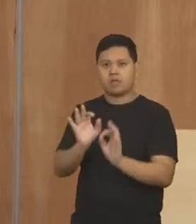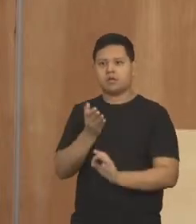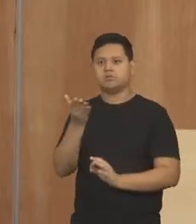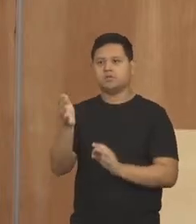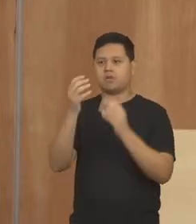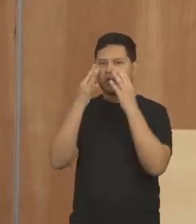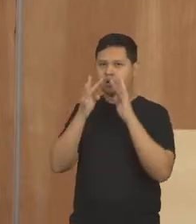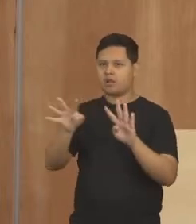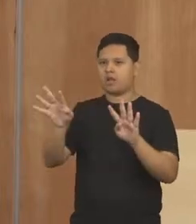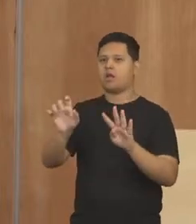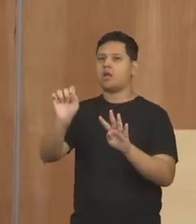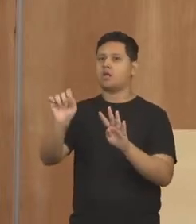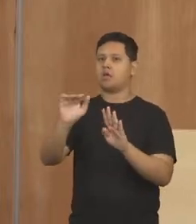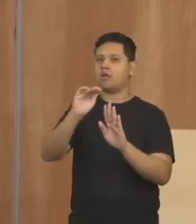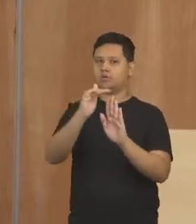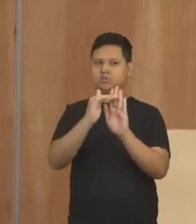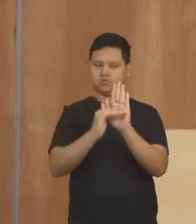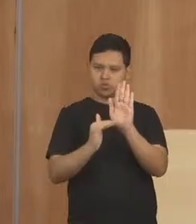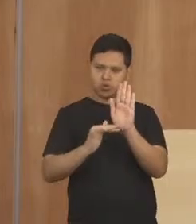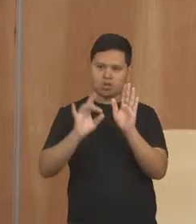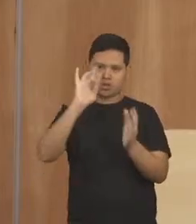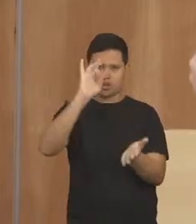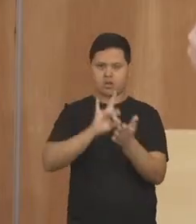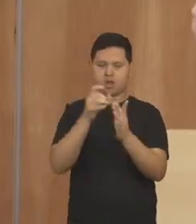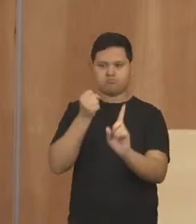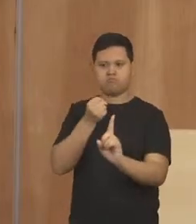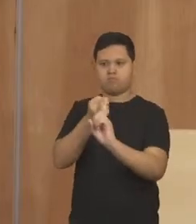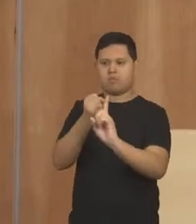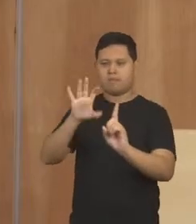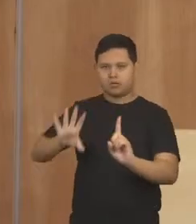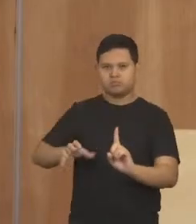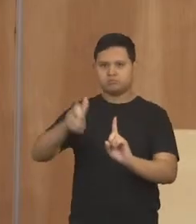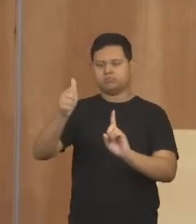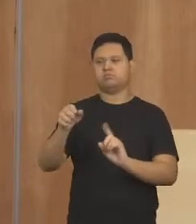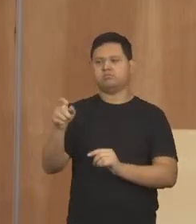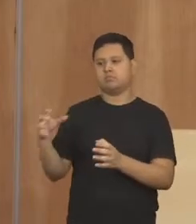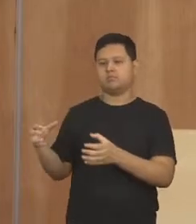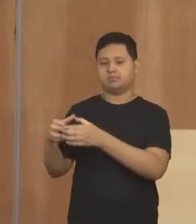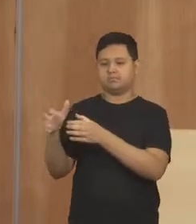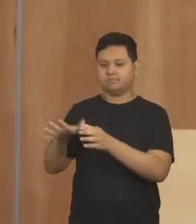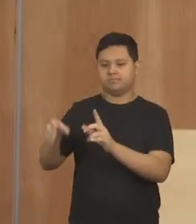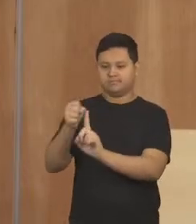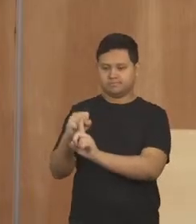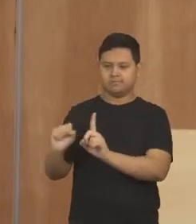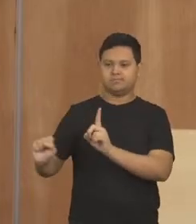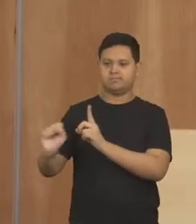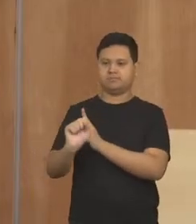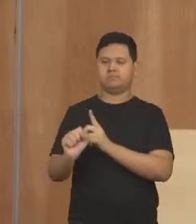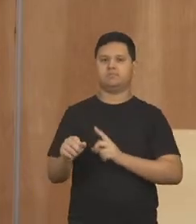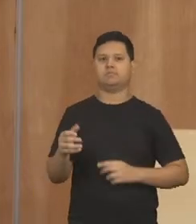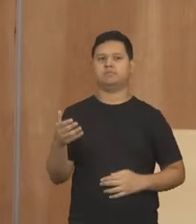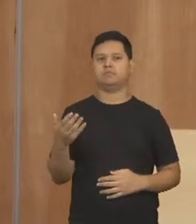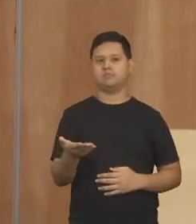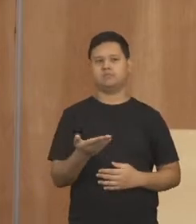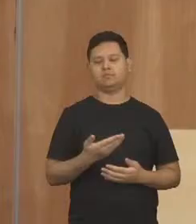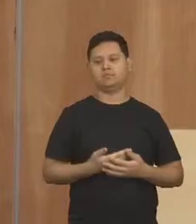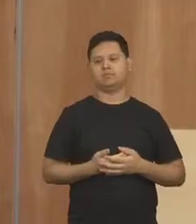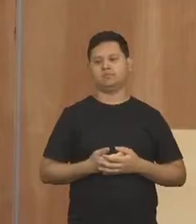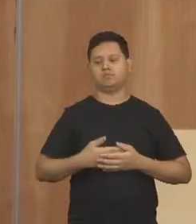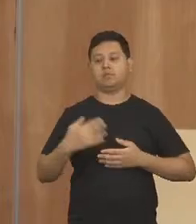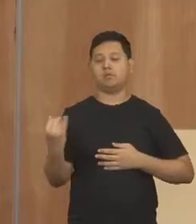com resultados mensuráveis e impactos positivos na sociedade. Então,